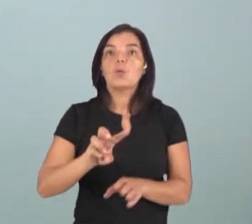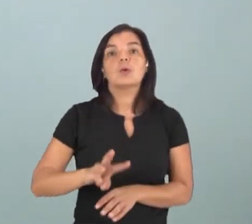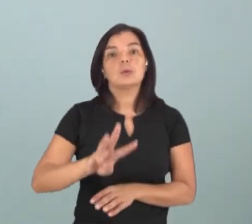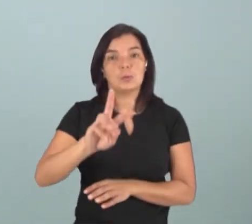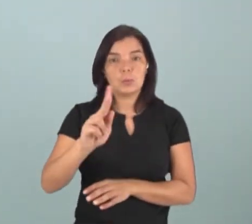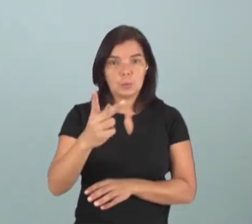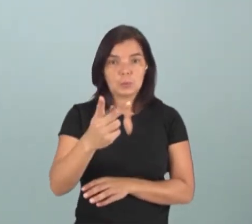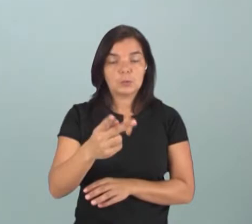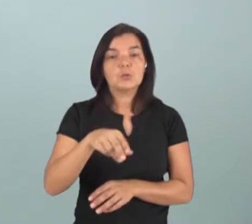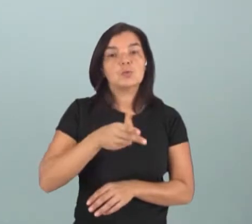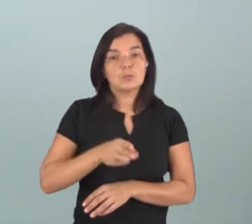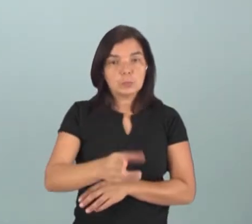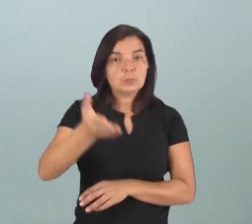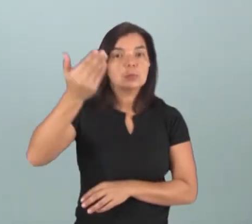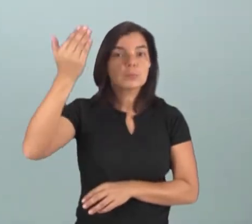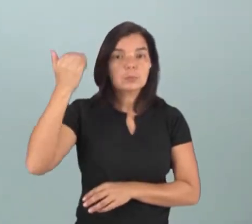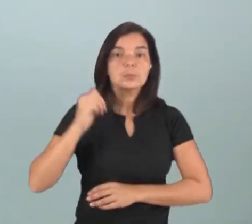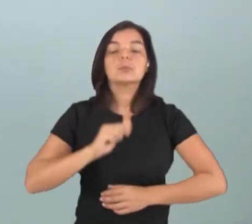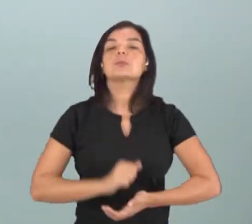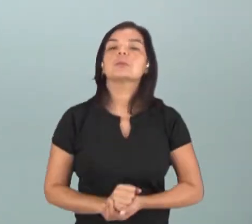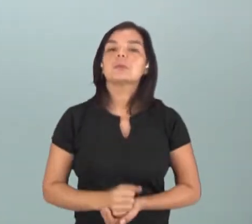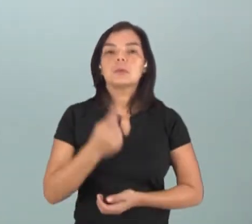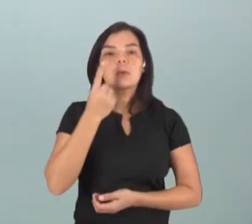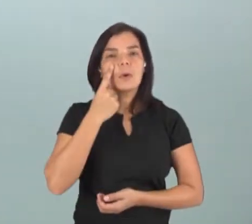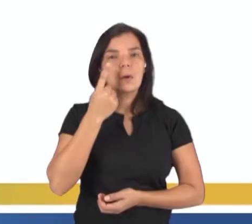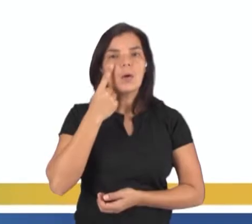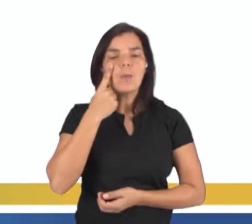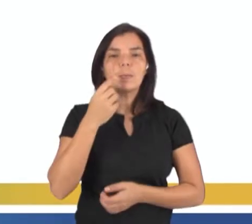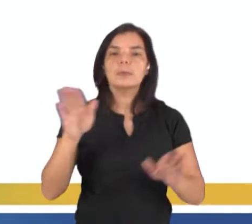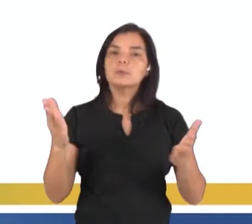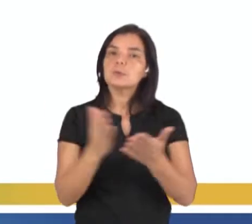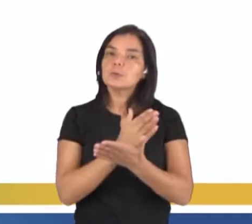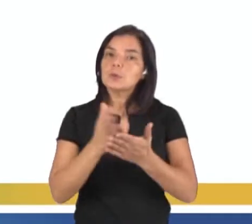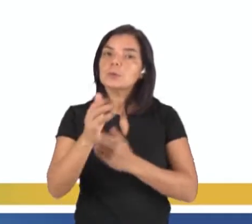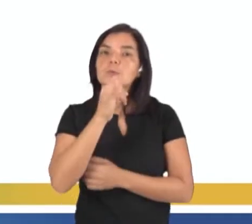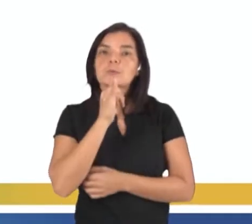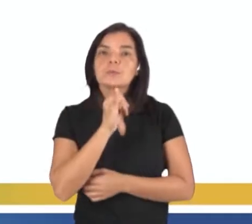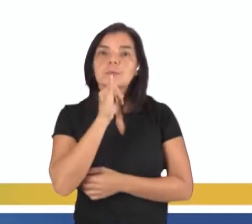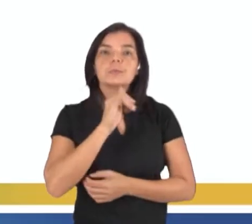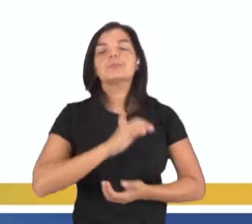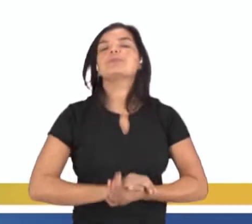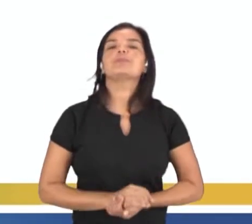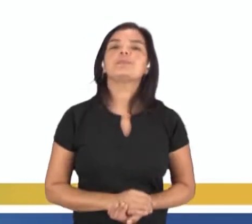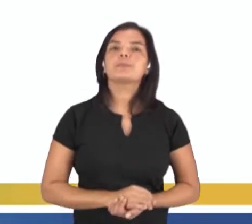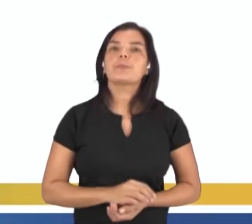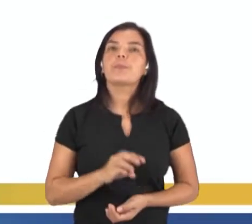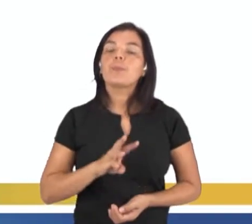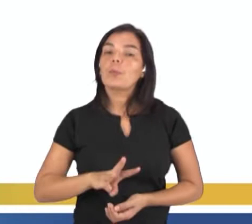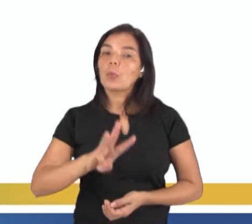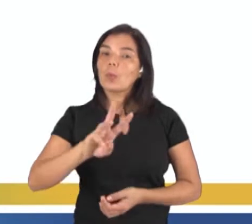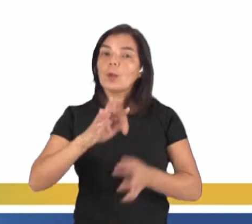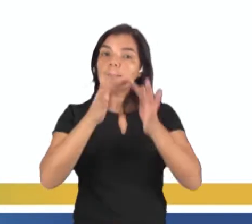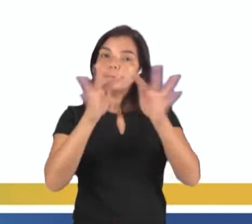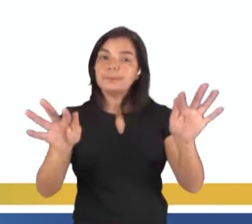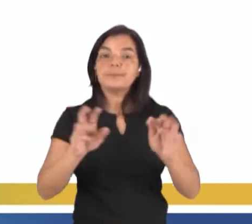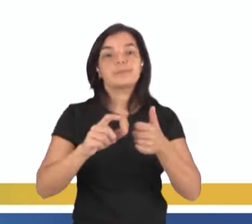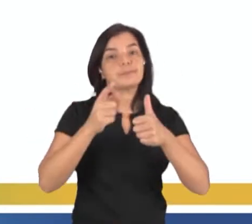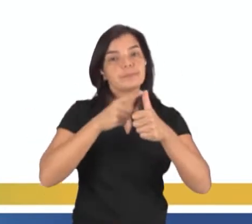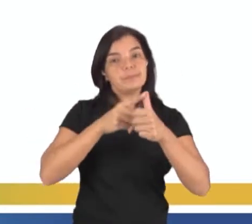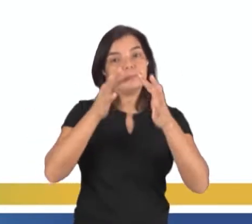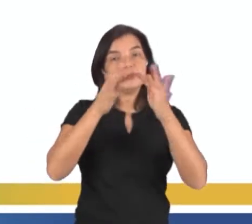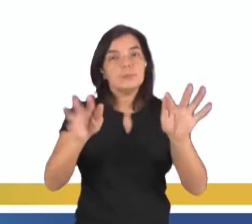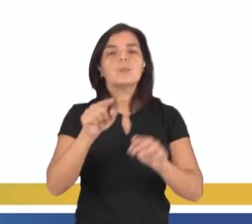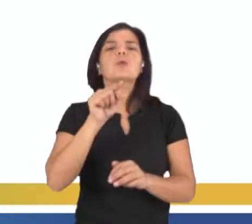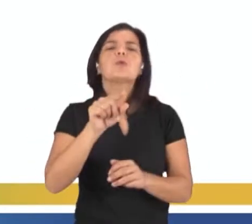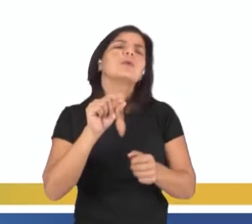faz perguntas no past progressive. Observem comigo alguns exemplos. What were you doing? O